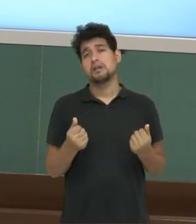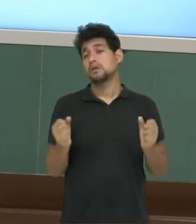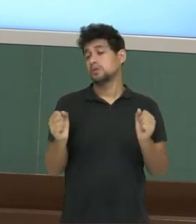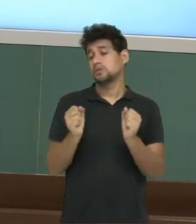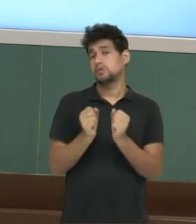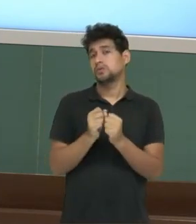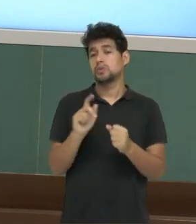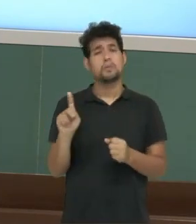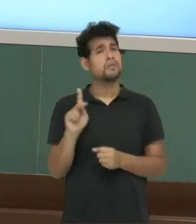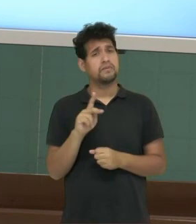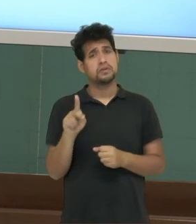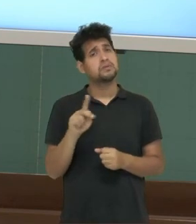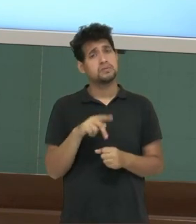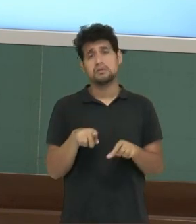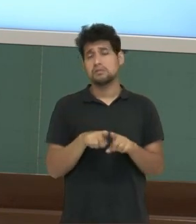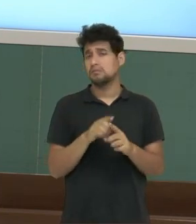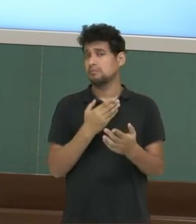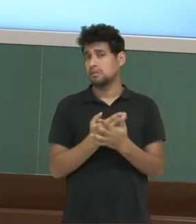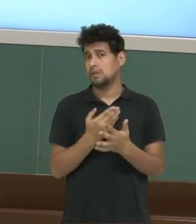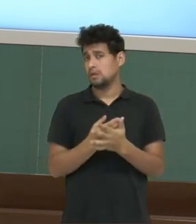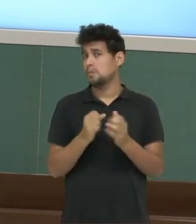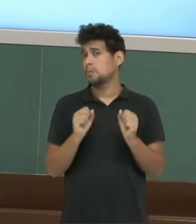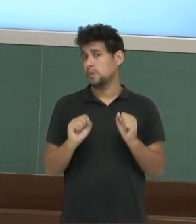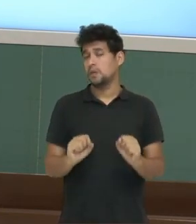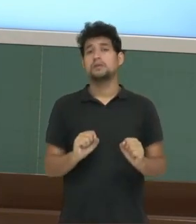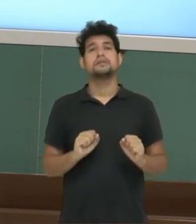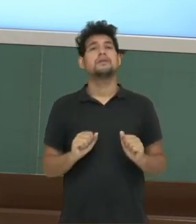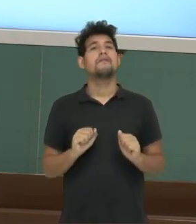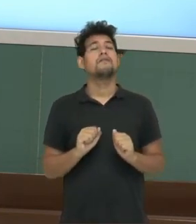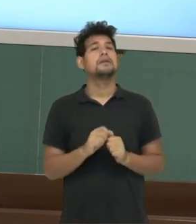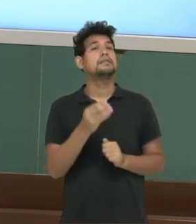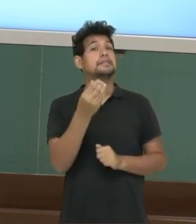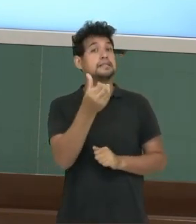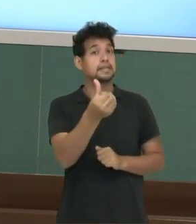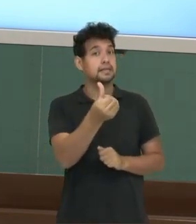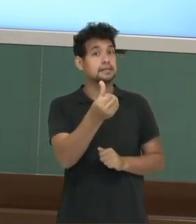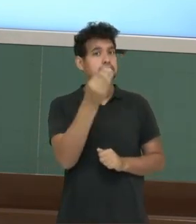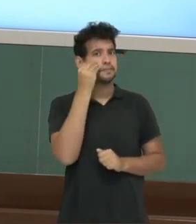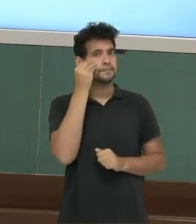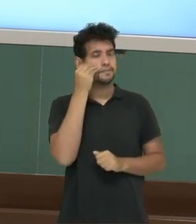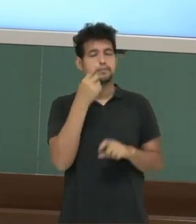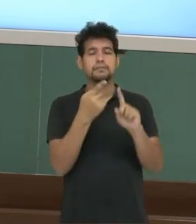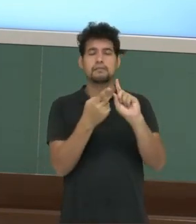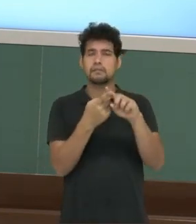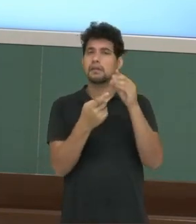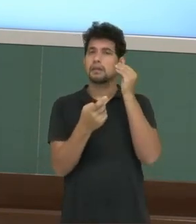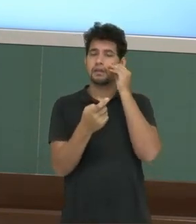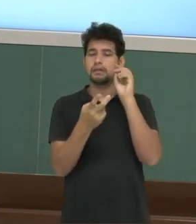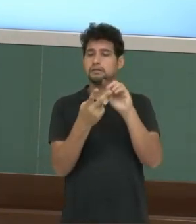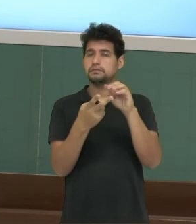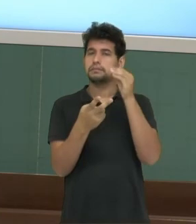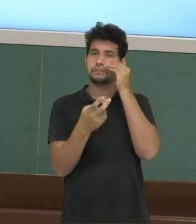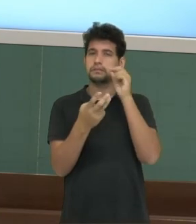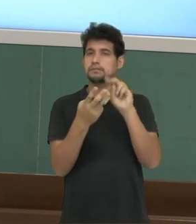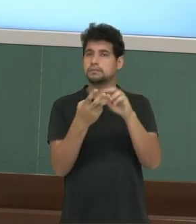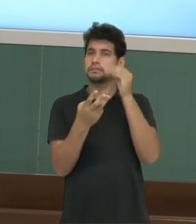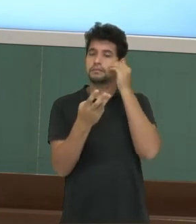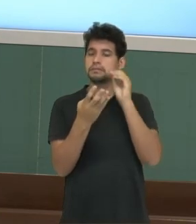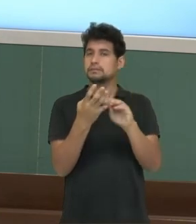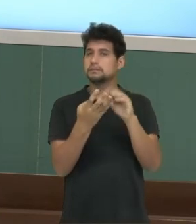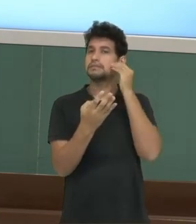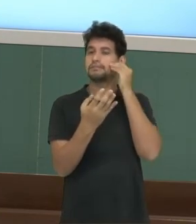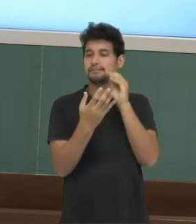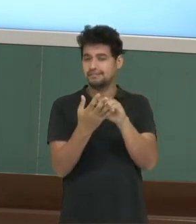o seu professor na sua aula, né? Faça 6 tentativas, 6 arremessos e sempre tire